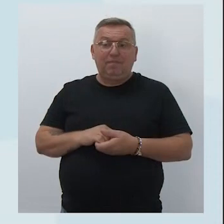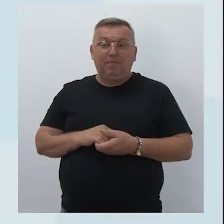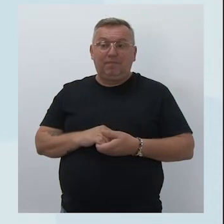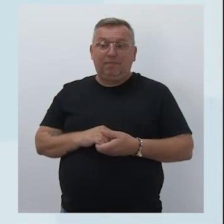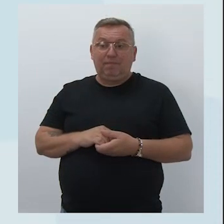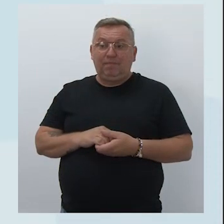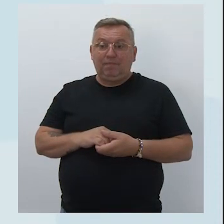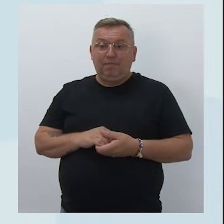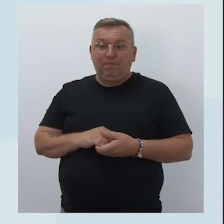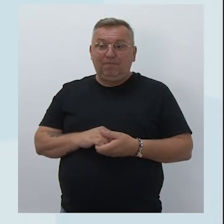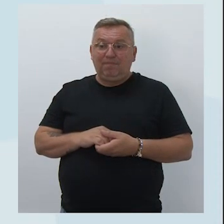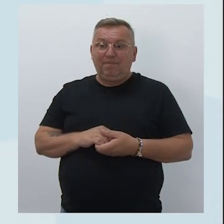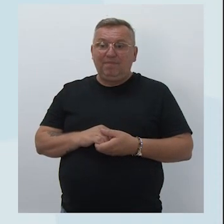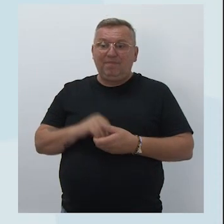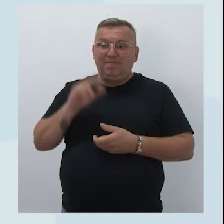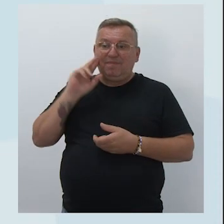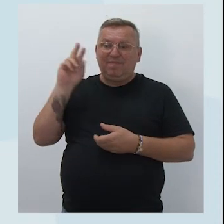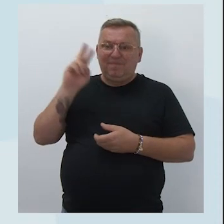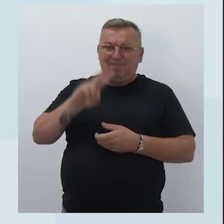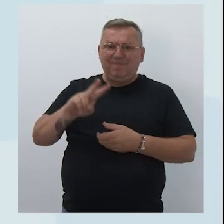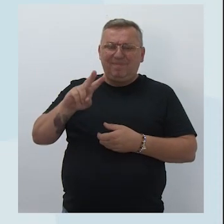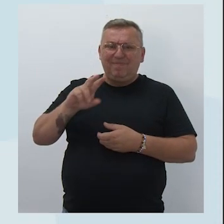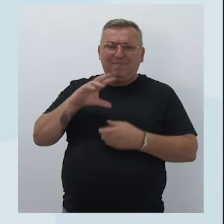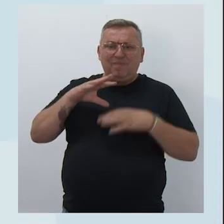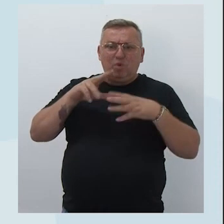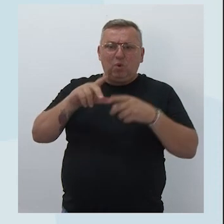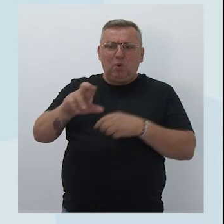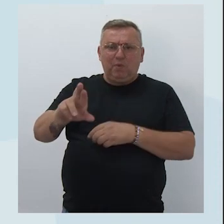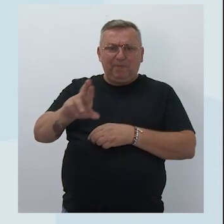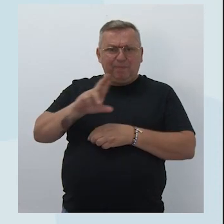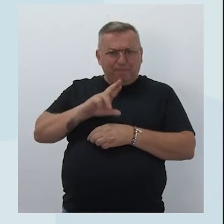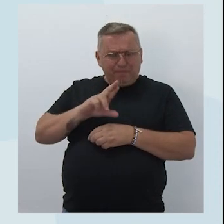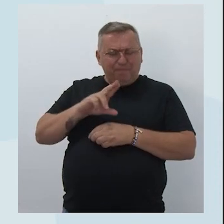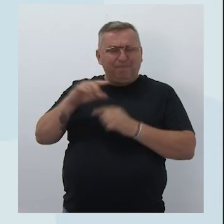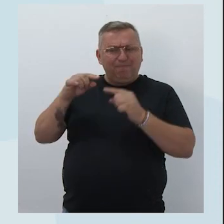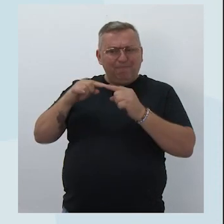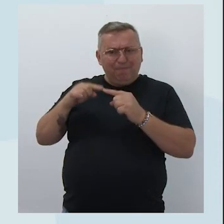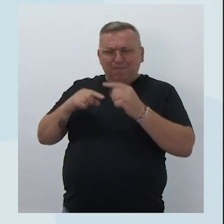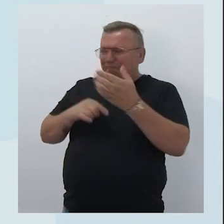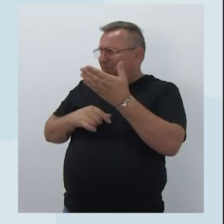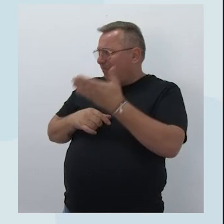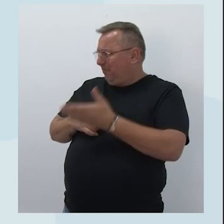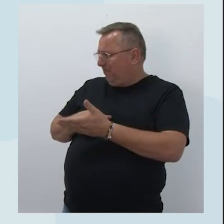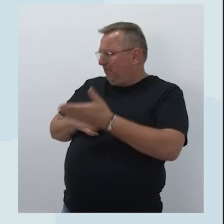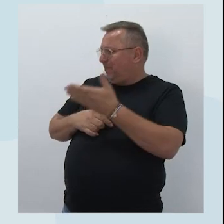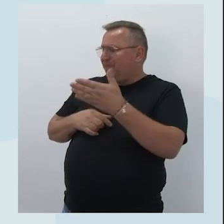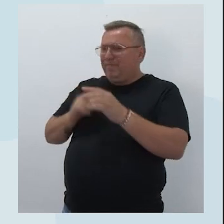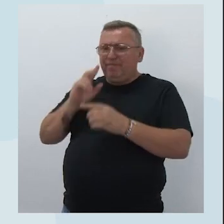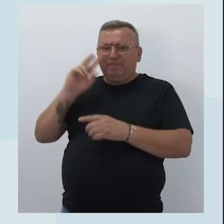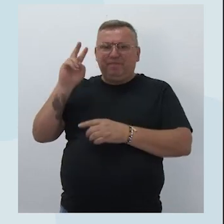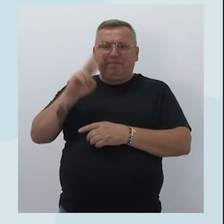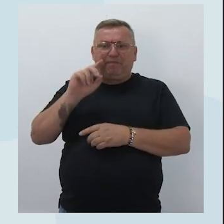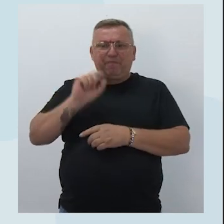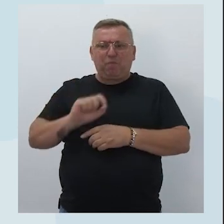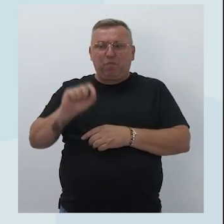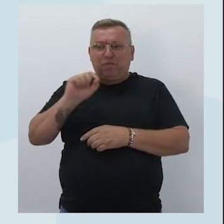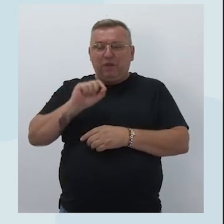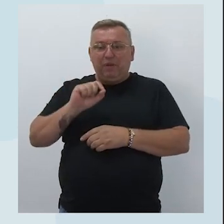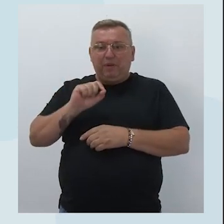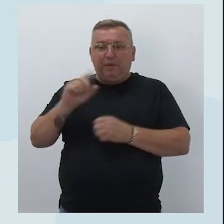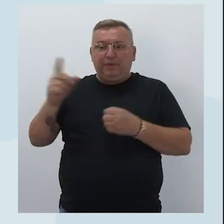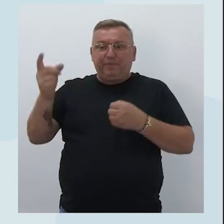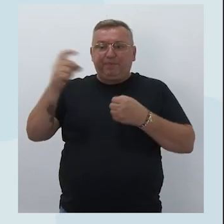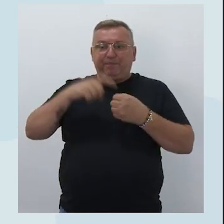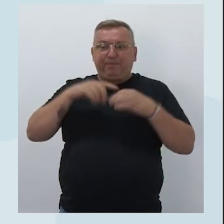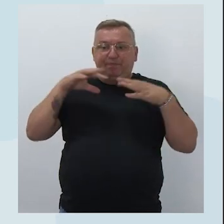Olha só esse slide. Esse slide tem tudo a ver com as respostas que foram dadas aqui, né? Então, a gente vê aqui um